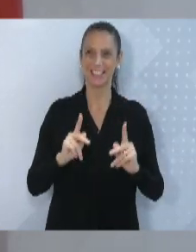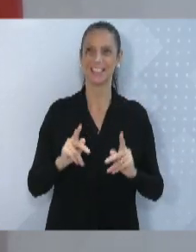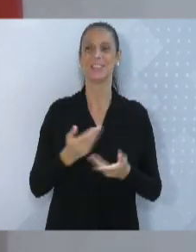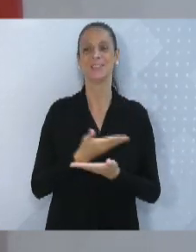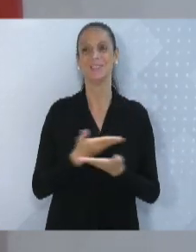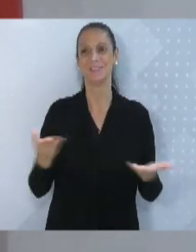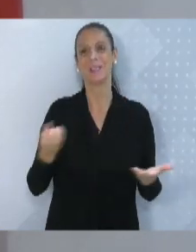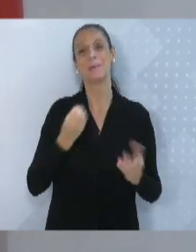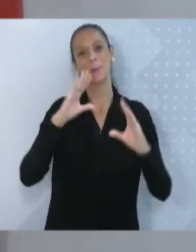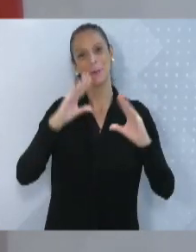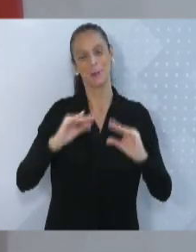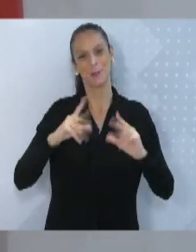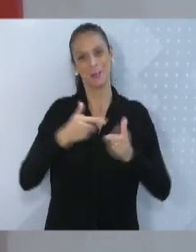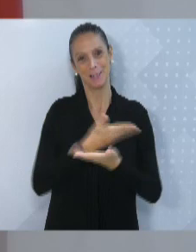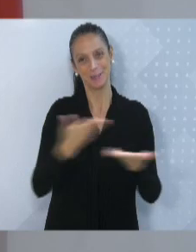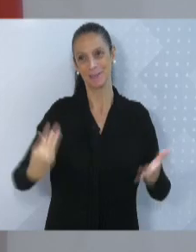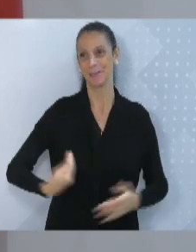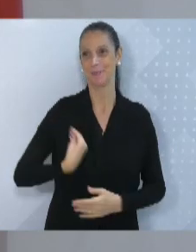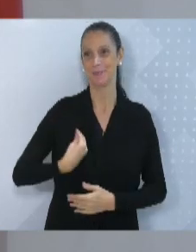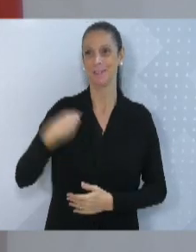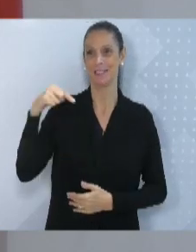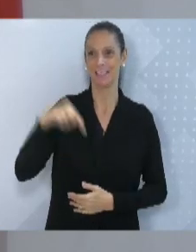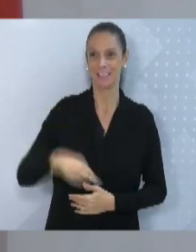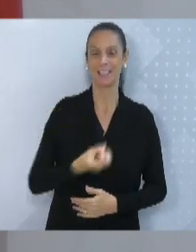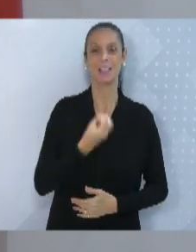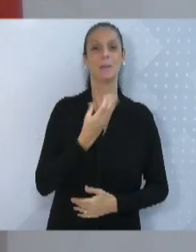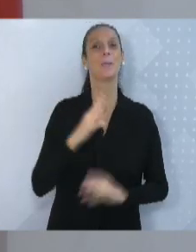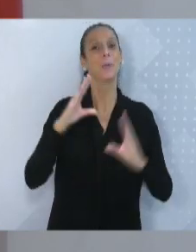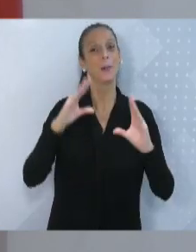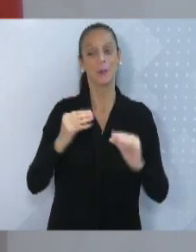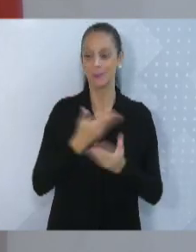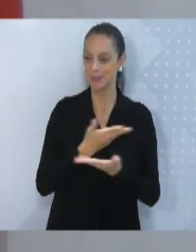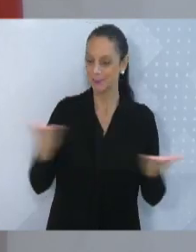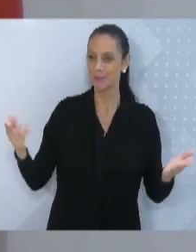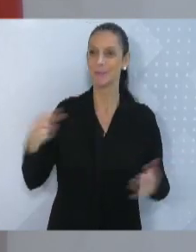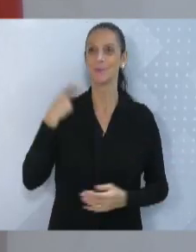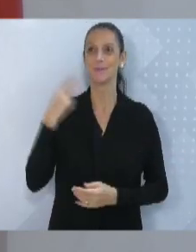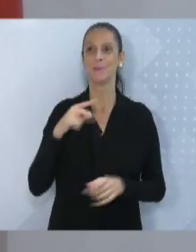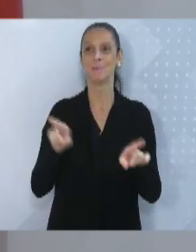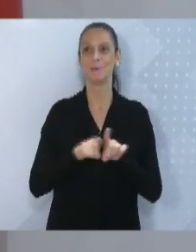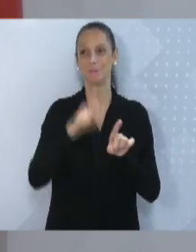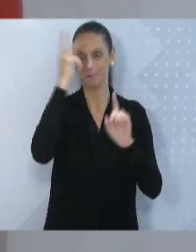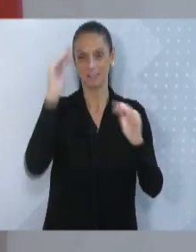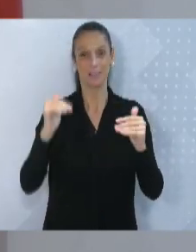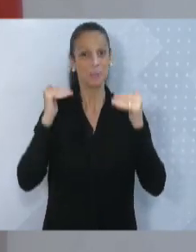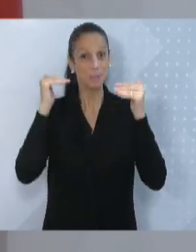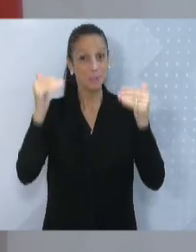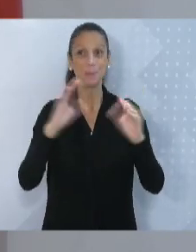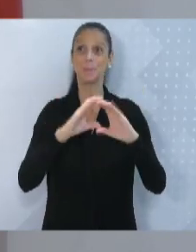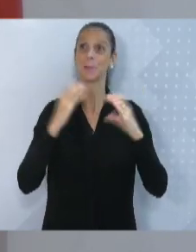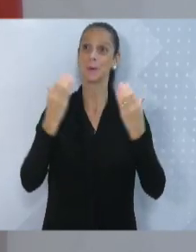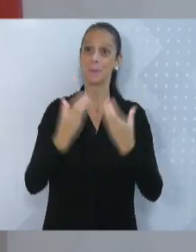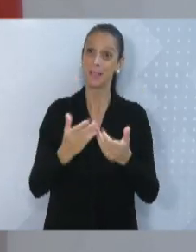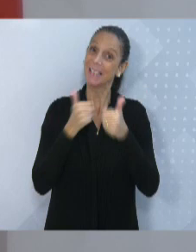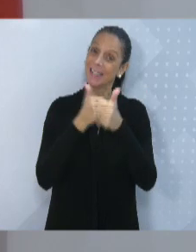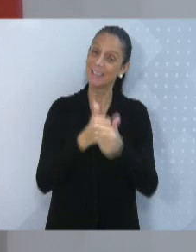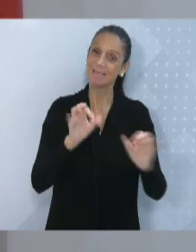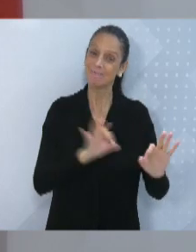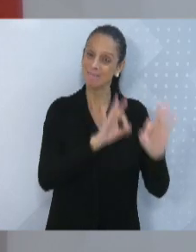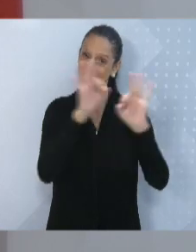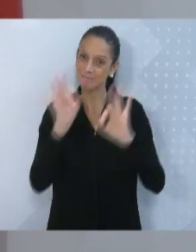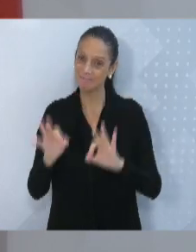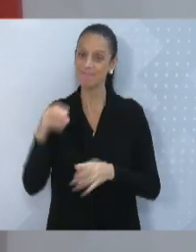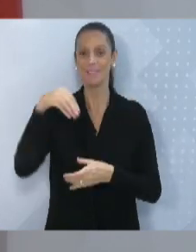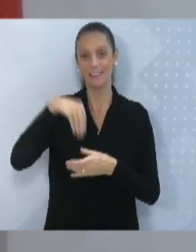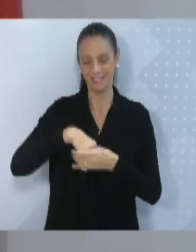o meu boa noite a todos que estão aqui presentes Boa noite aos vereadores autoridades a nossa comunidade que nos acompanha também pelos canais